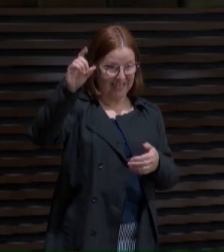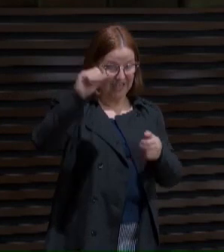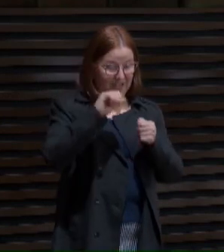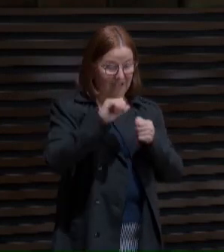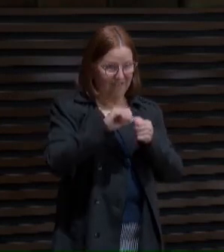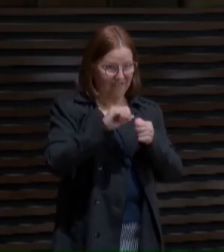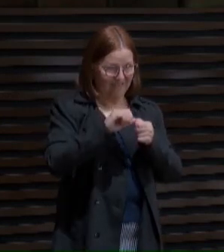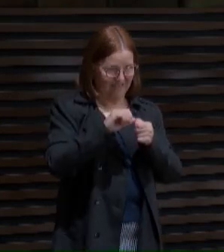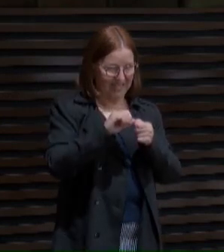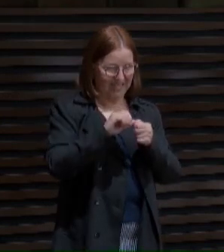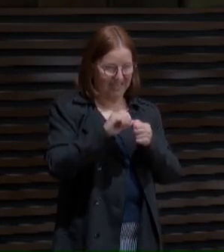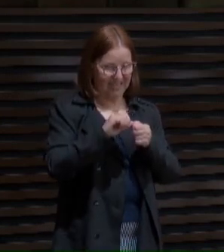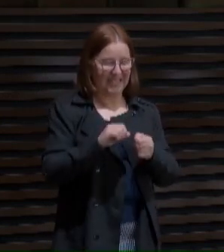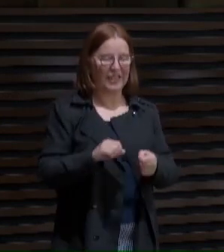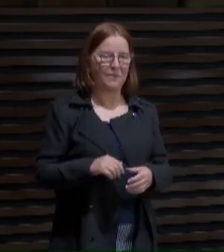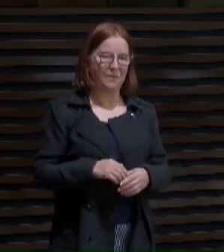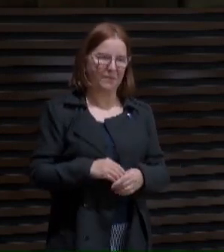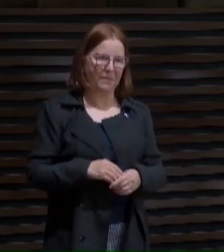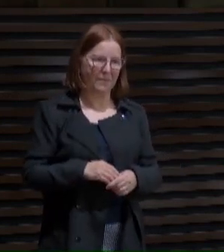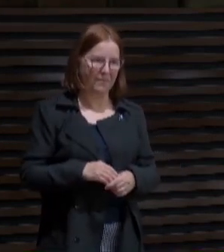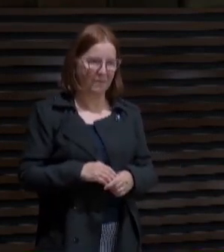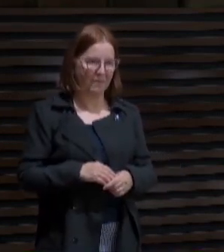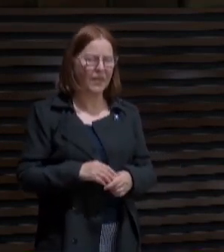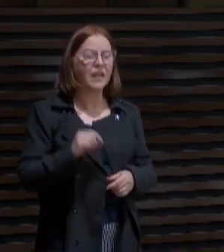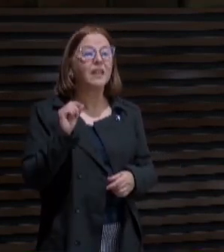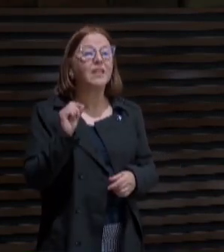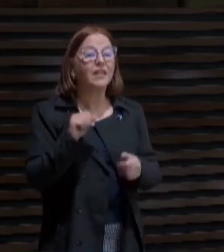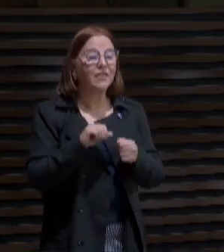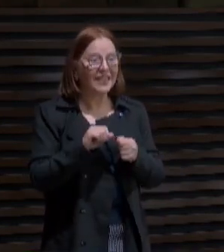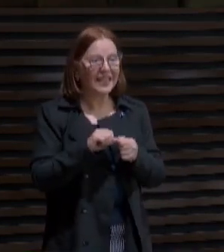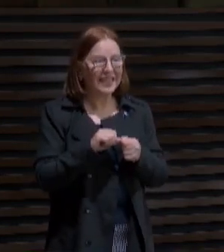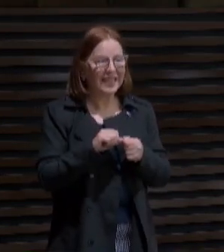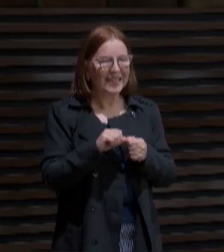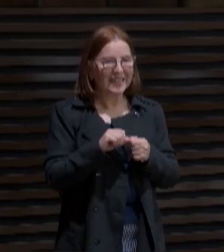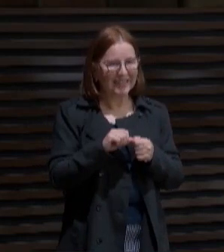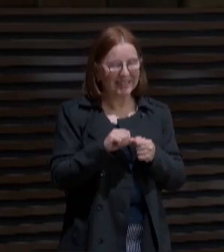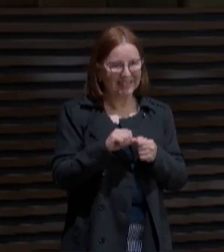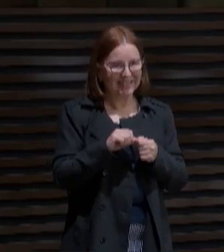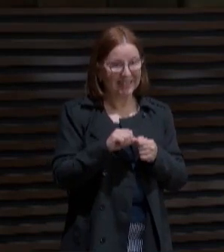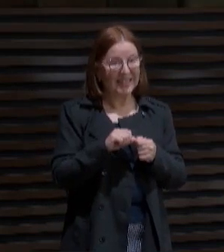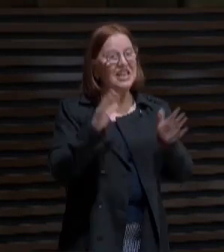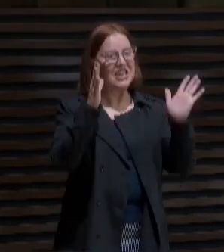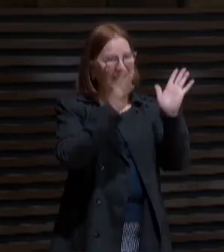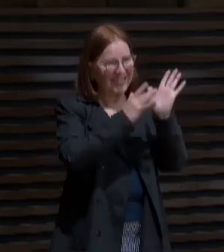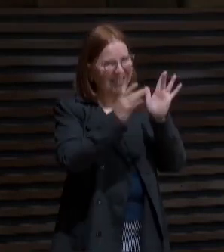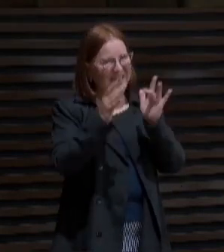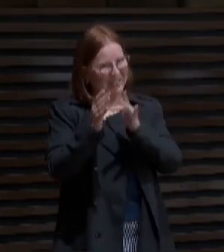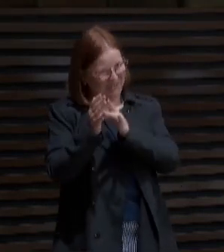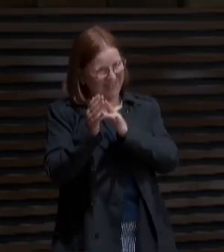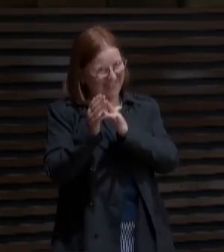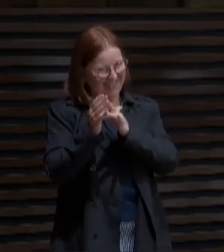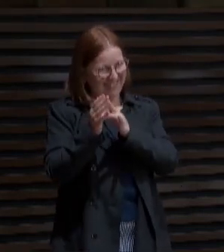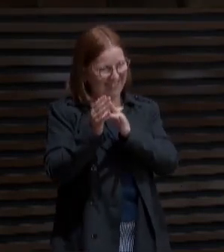fez. Ele o fez. Quem fez? O ali é Jesus, mas Ele